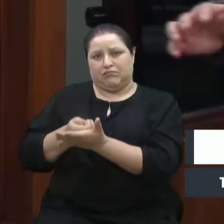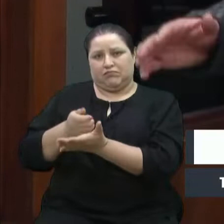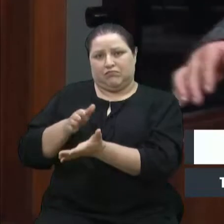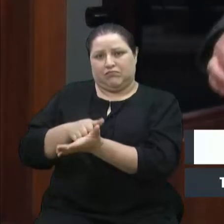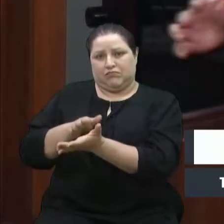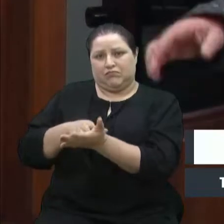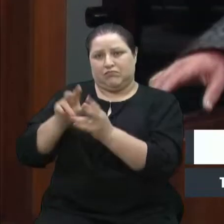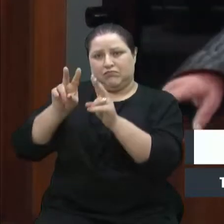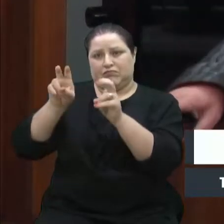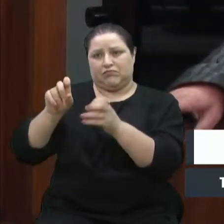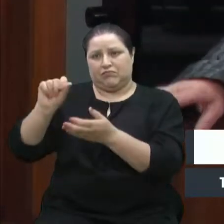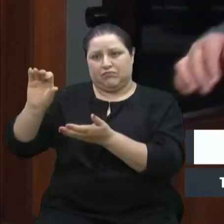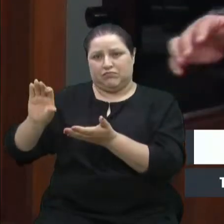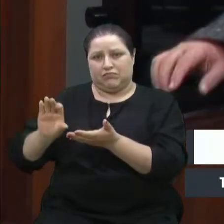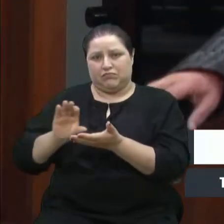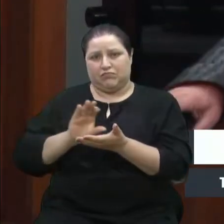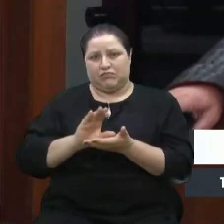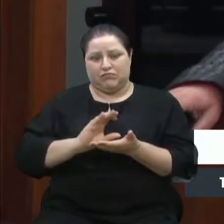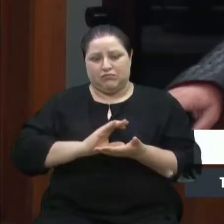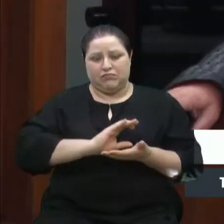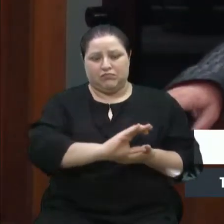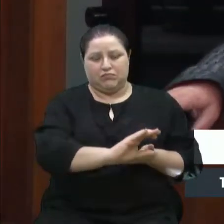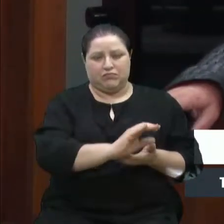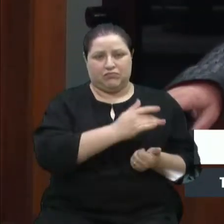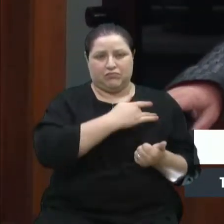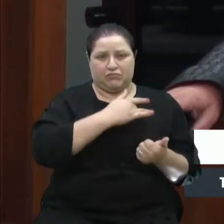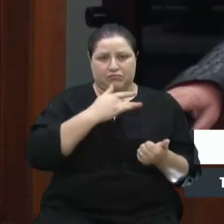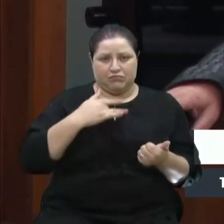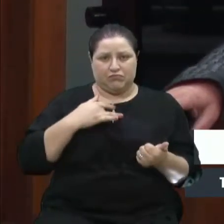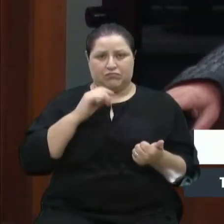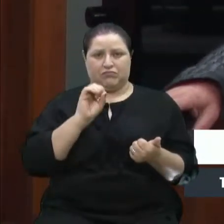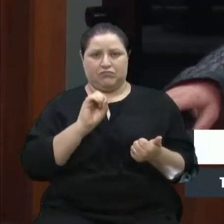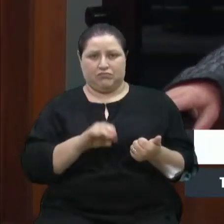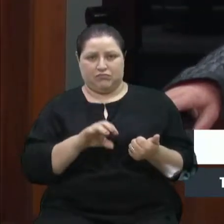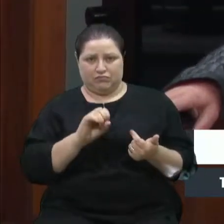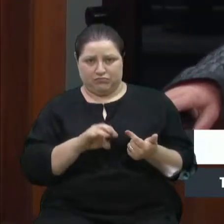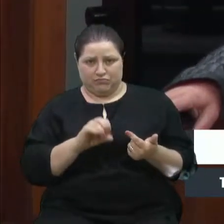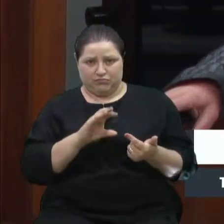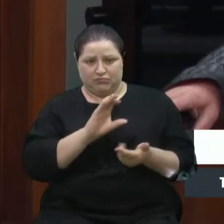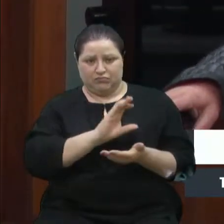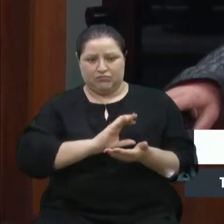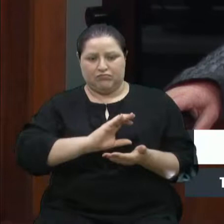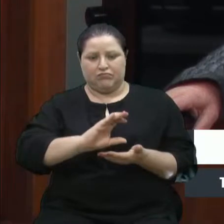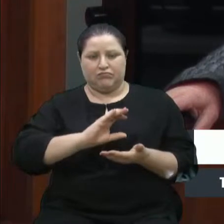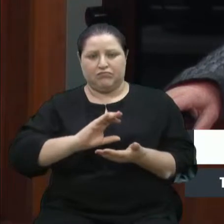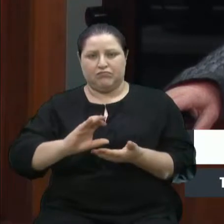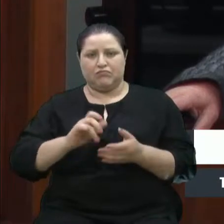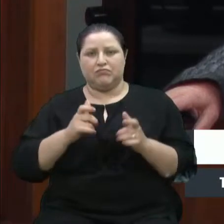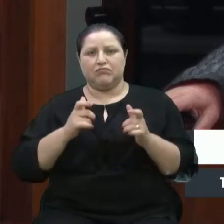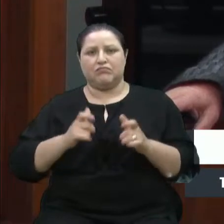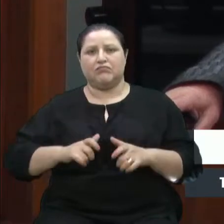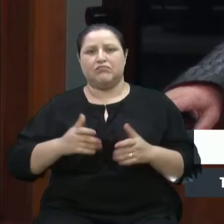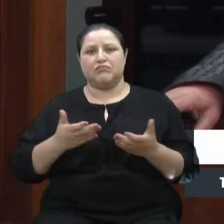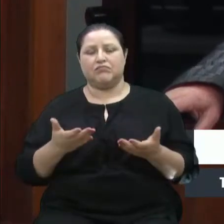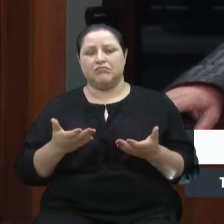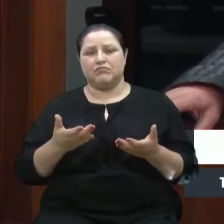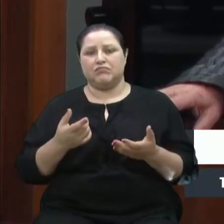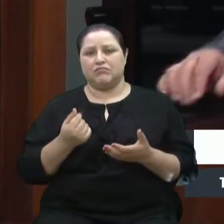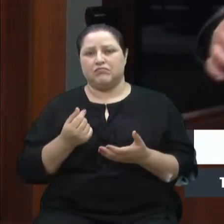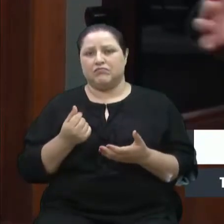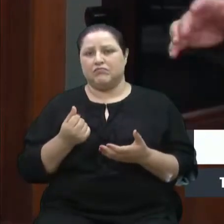recurso que põe dinheiro na saúde que põe na educação mas assim aonde que vai aonde que vai